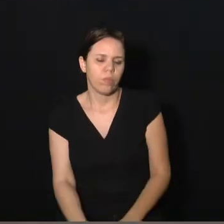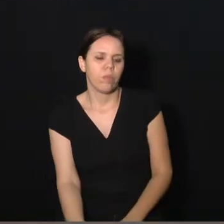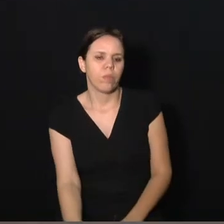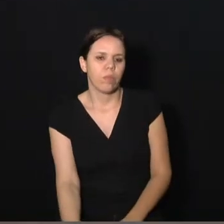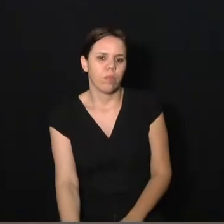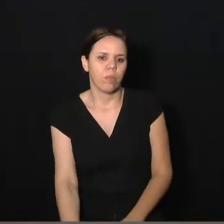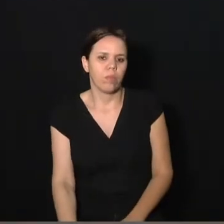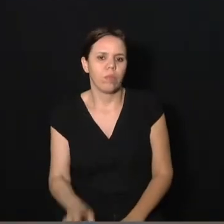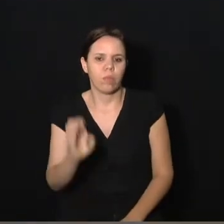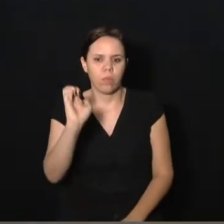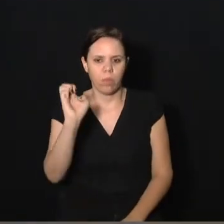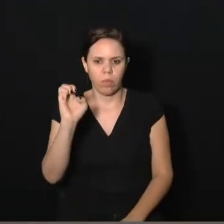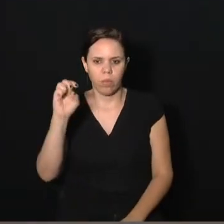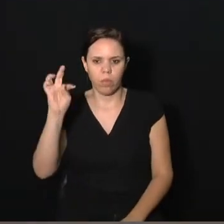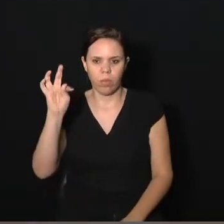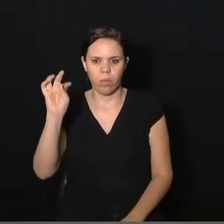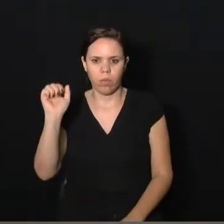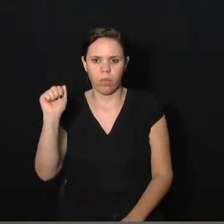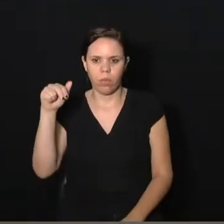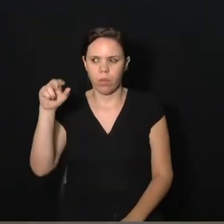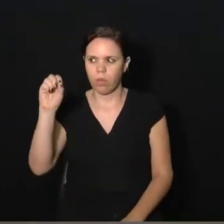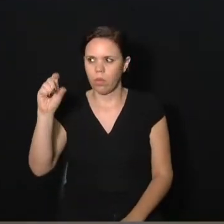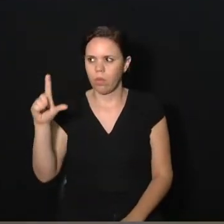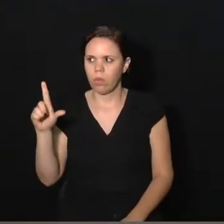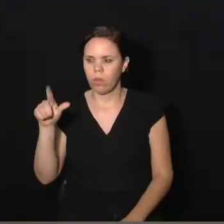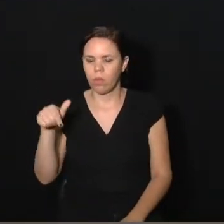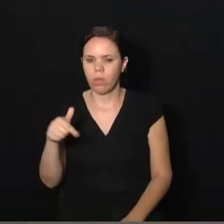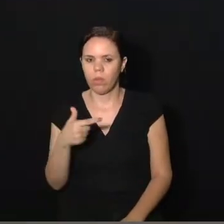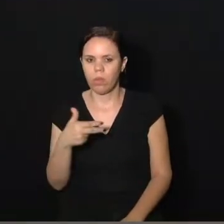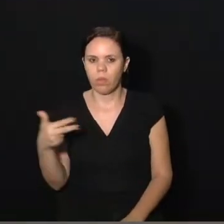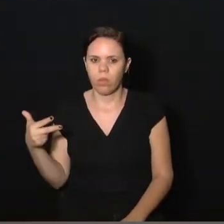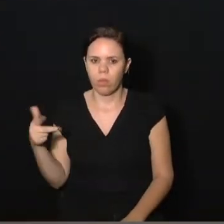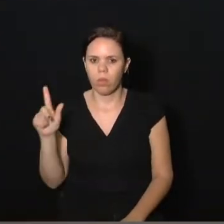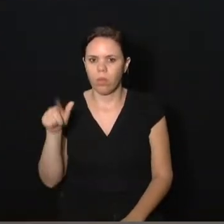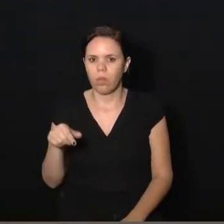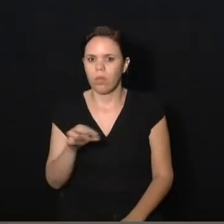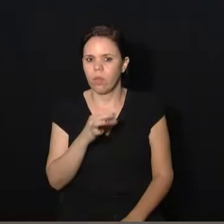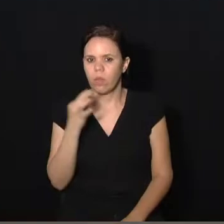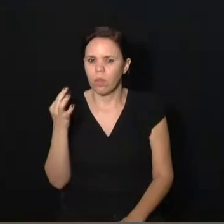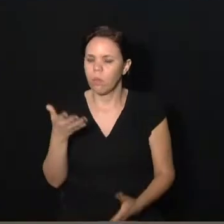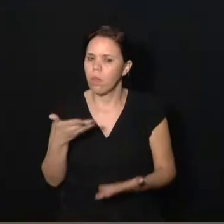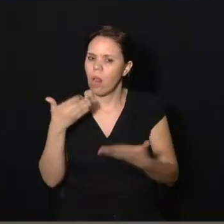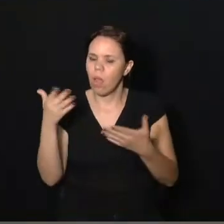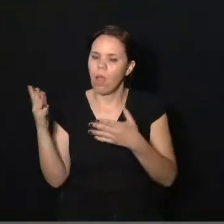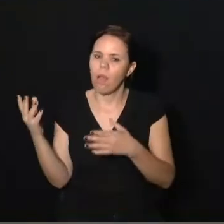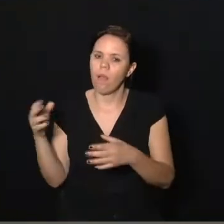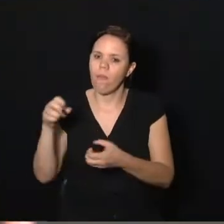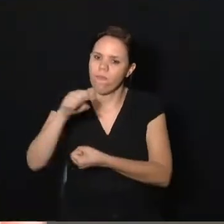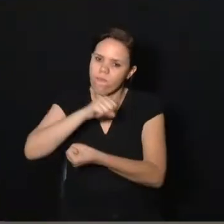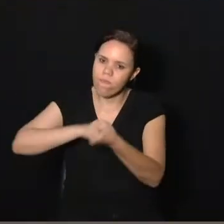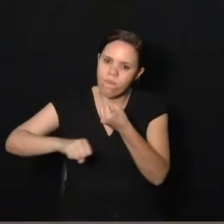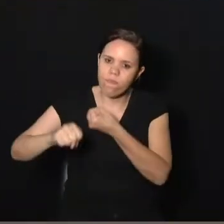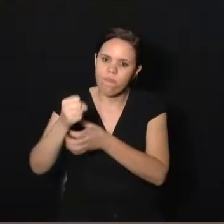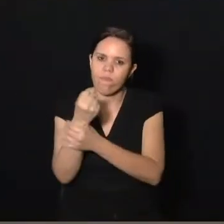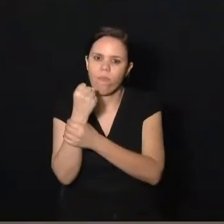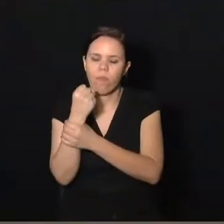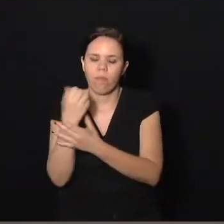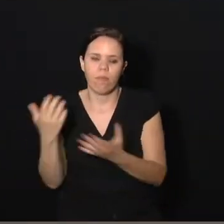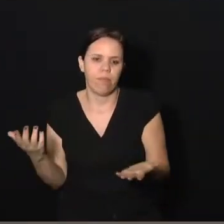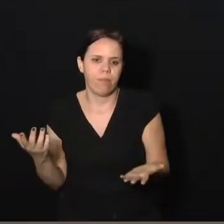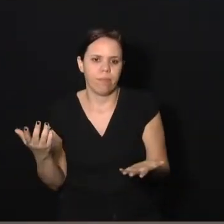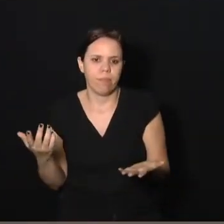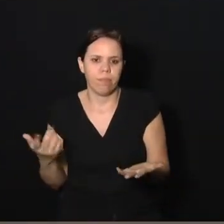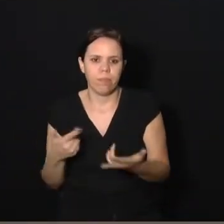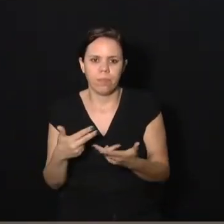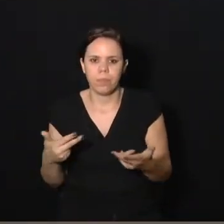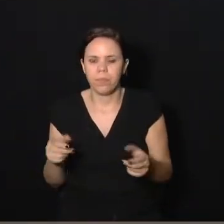etanol, ele é uma coisa que é, de certa forma, um pouco mais sustentável do que outros combustíveis em outros